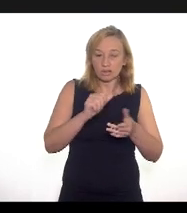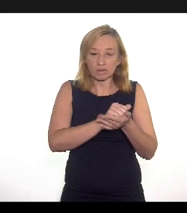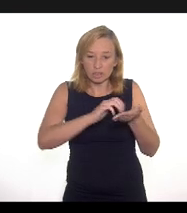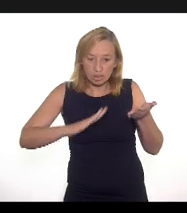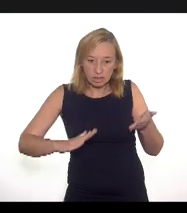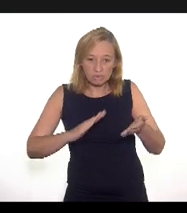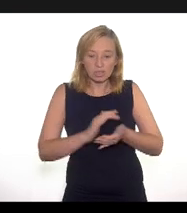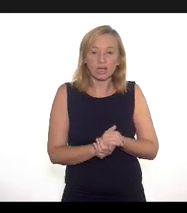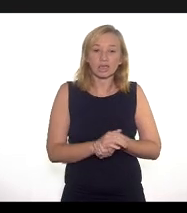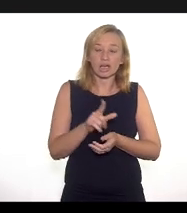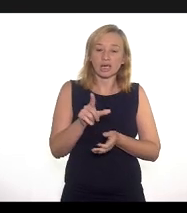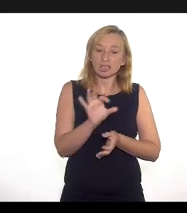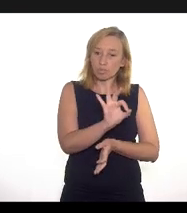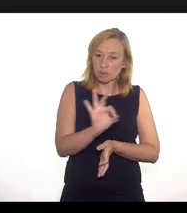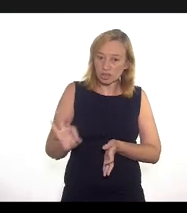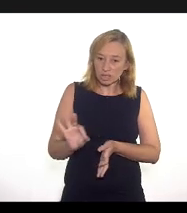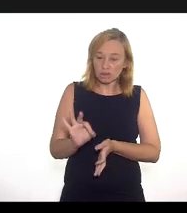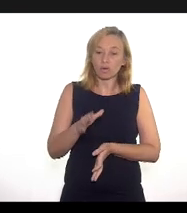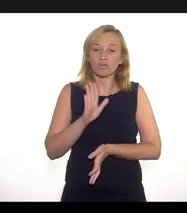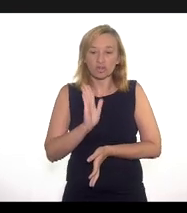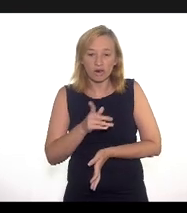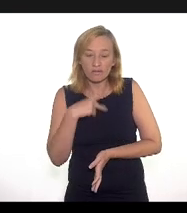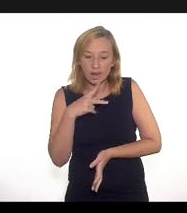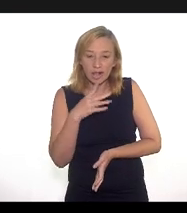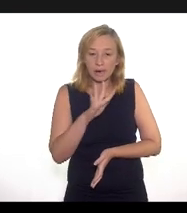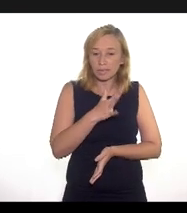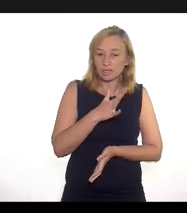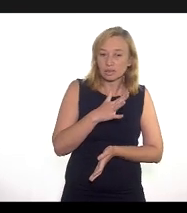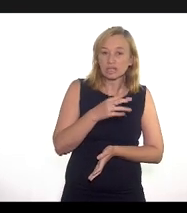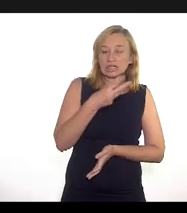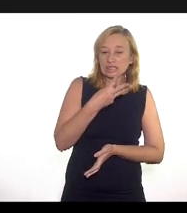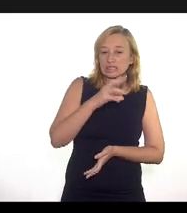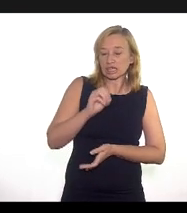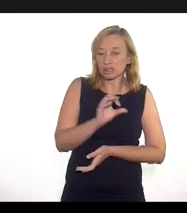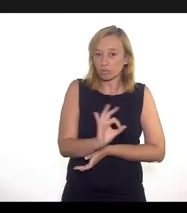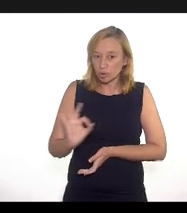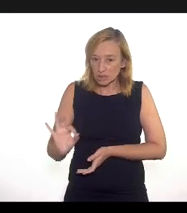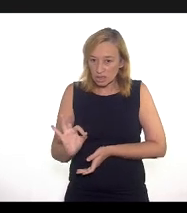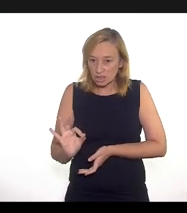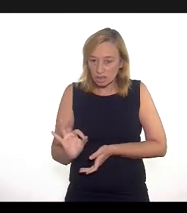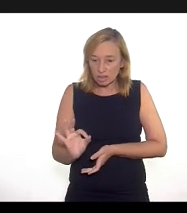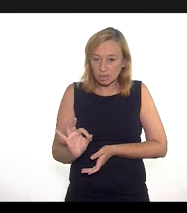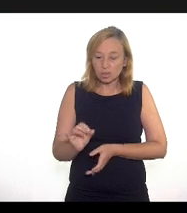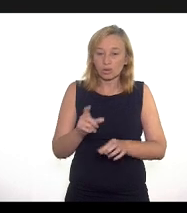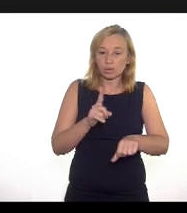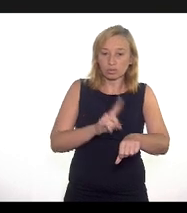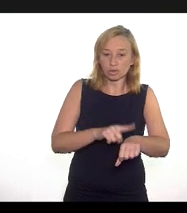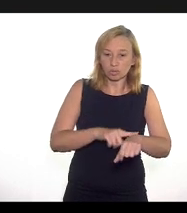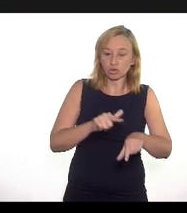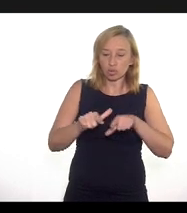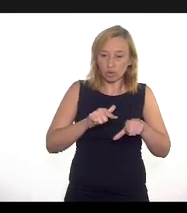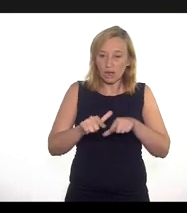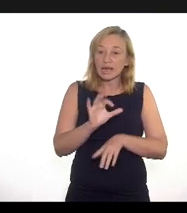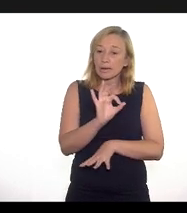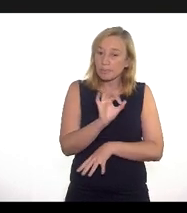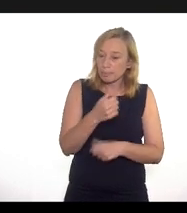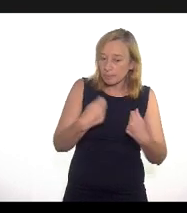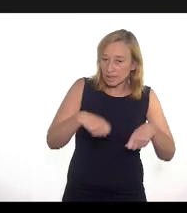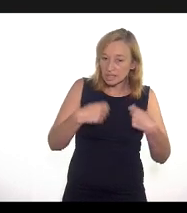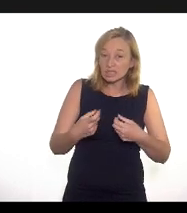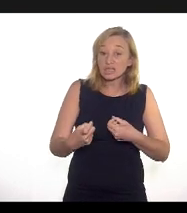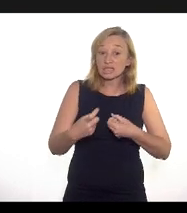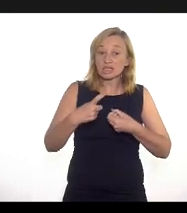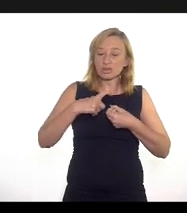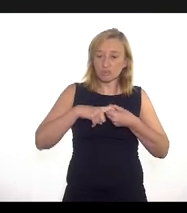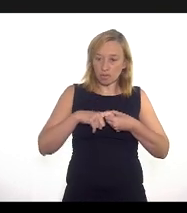esse percentual, que, como eu falei, em média, está em torno de 30% da carga horária, precisa do